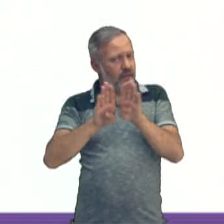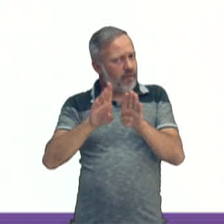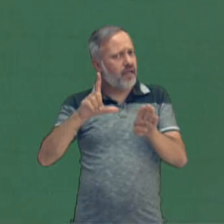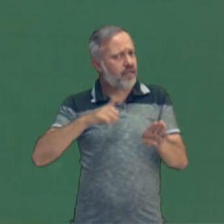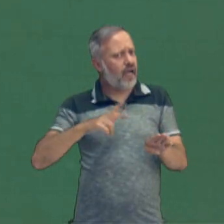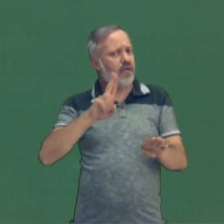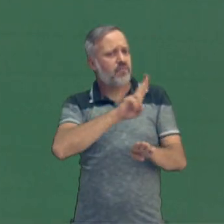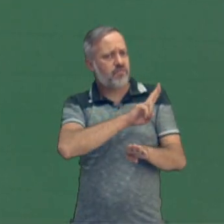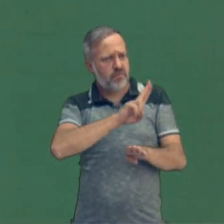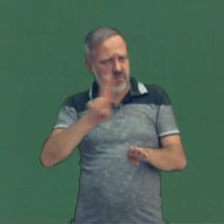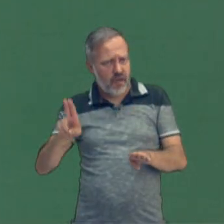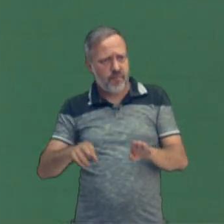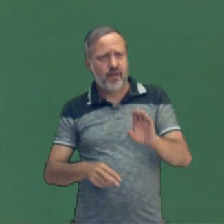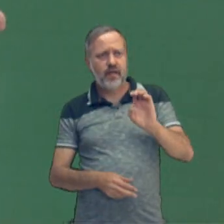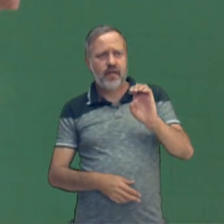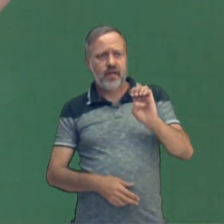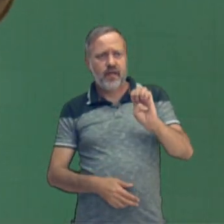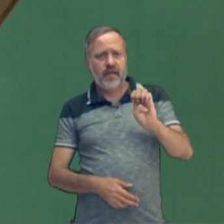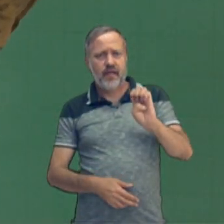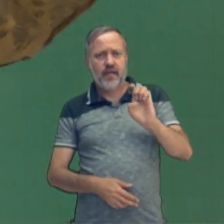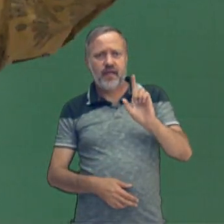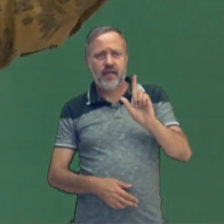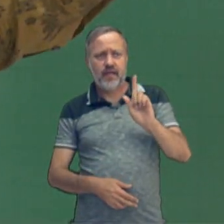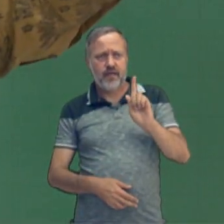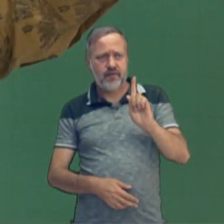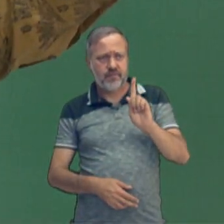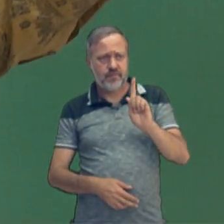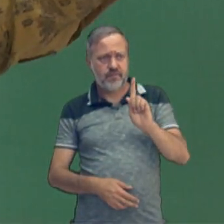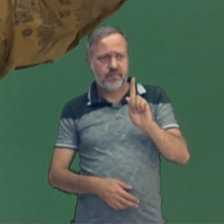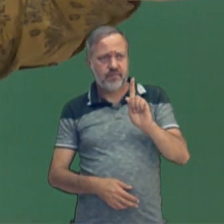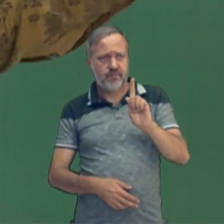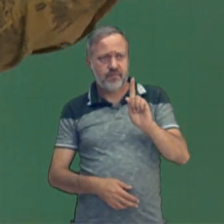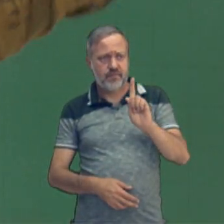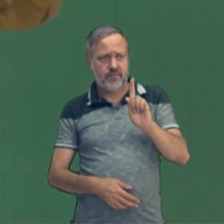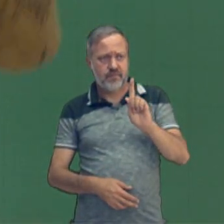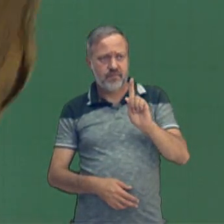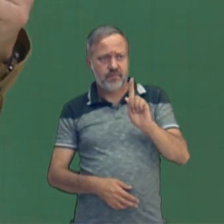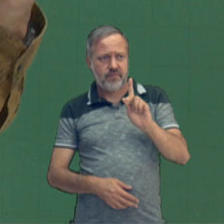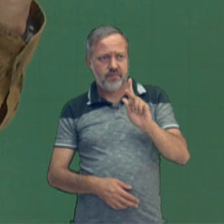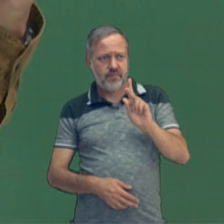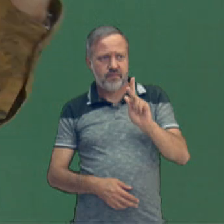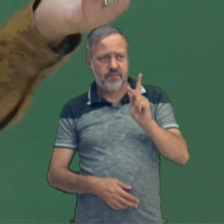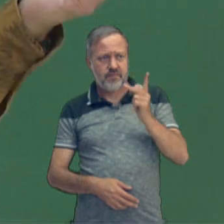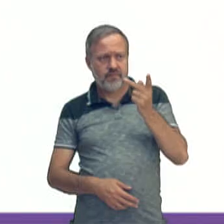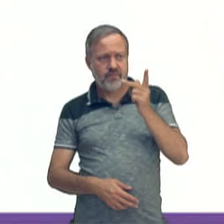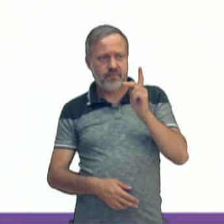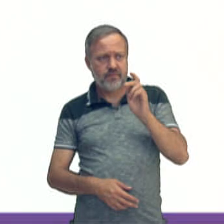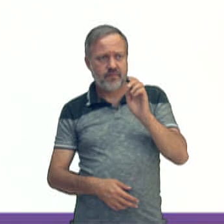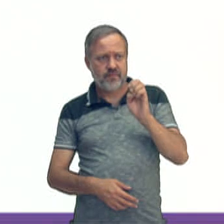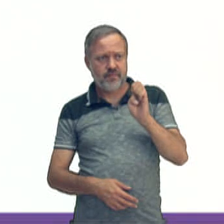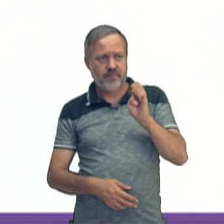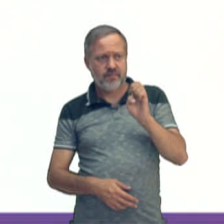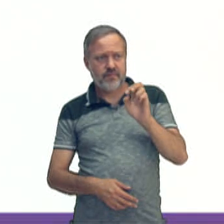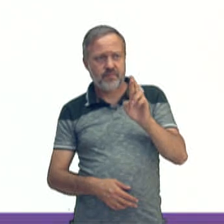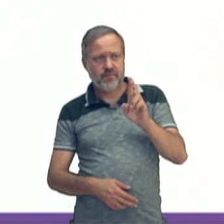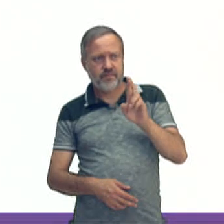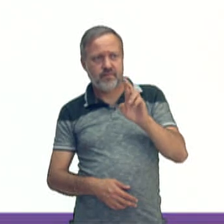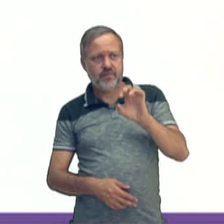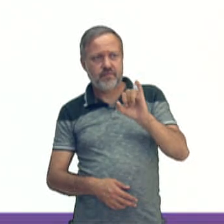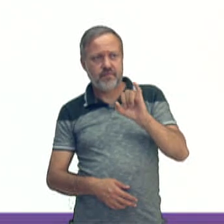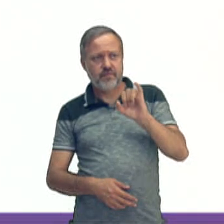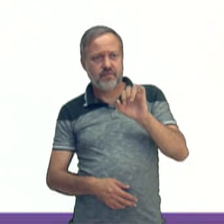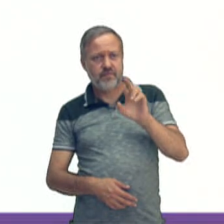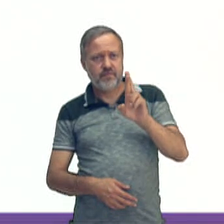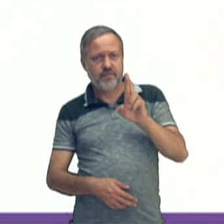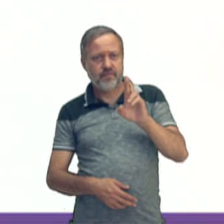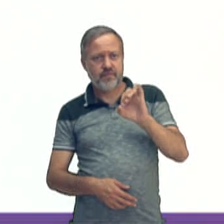calendário tem esse nome de egírico, tem o seu marco inicial na Hégira, que é considerada a fuga do